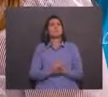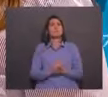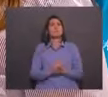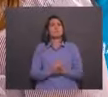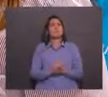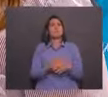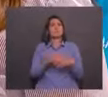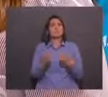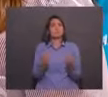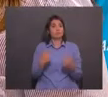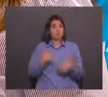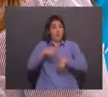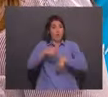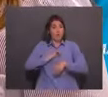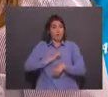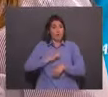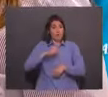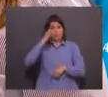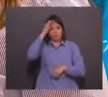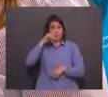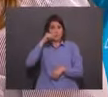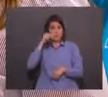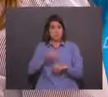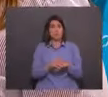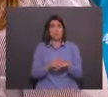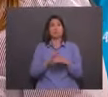no ha llegado mi hora. Su madre